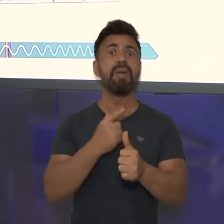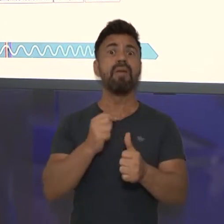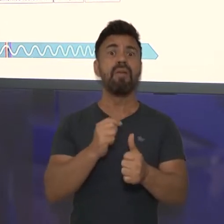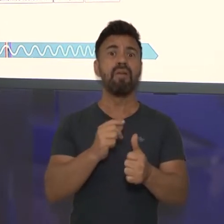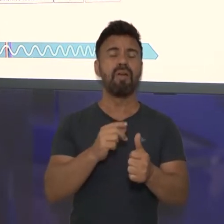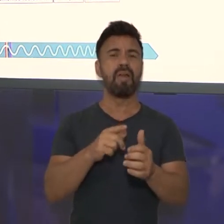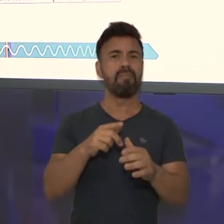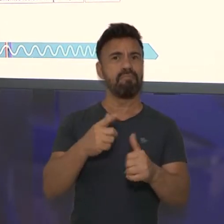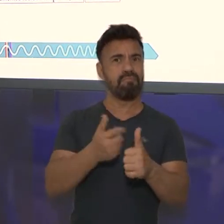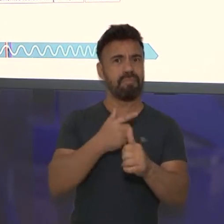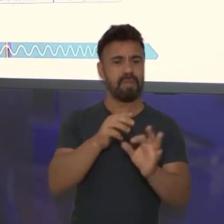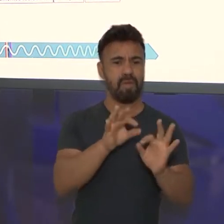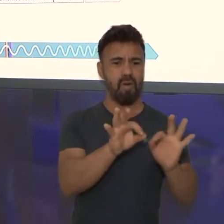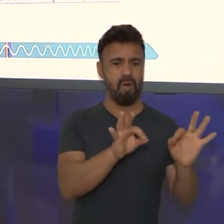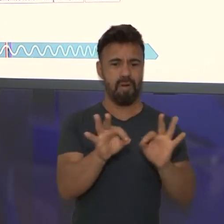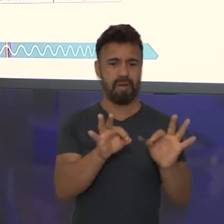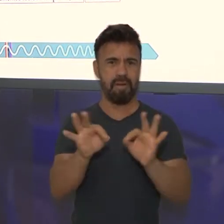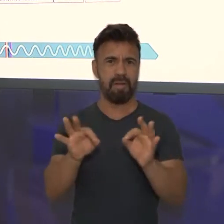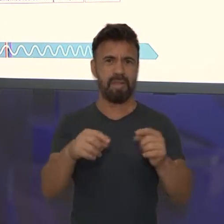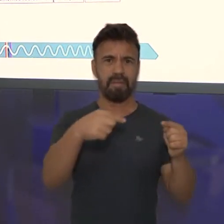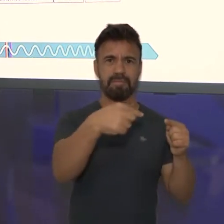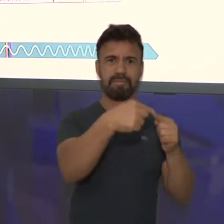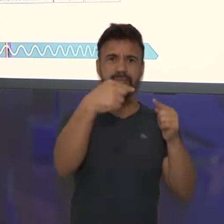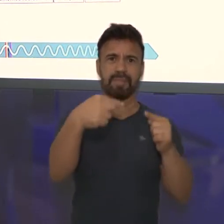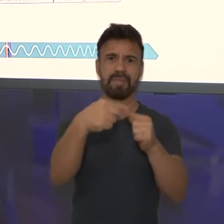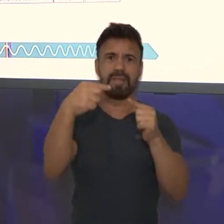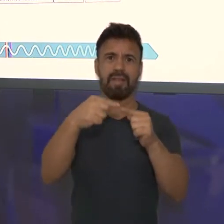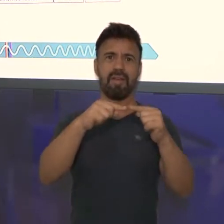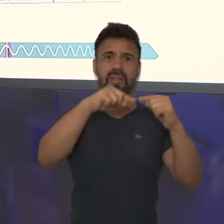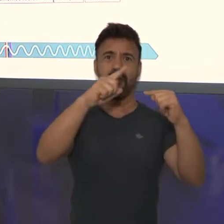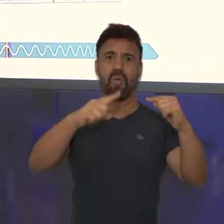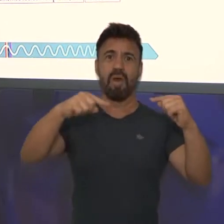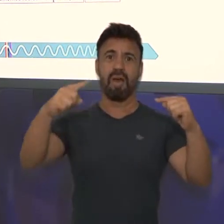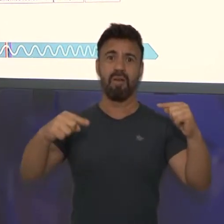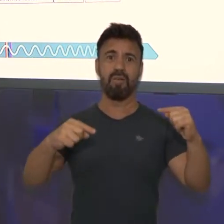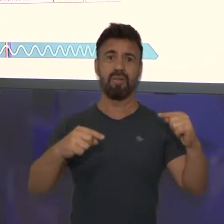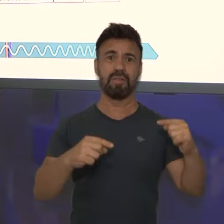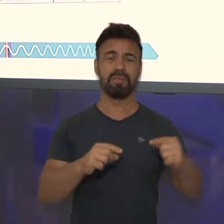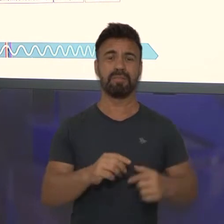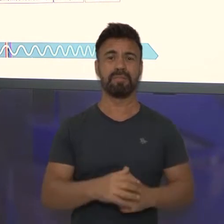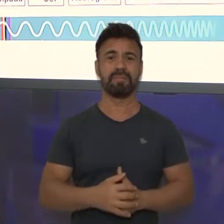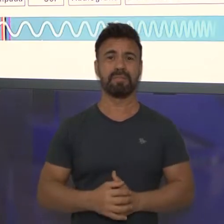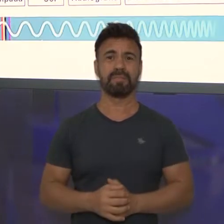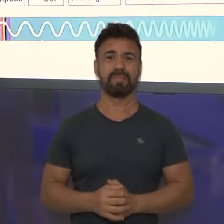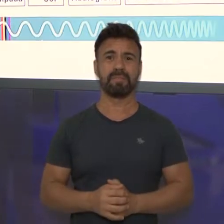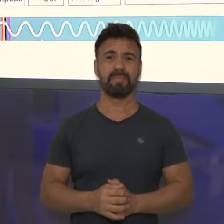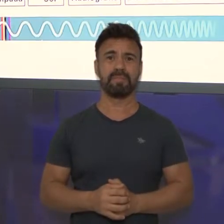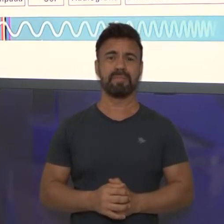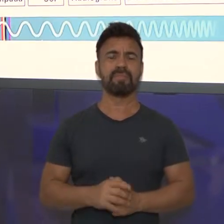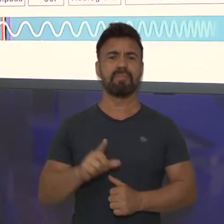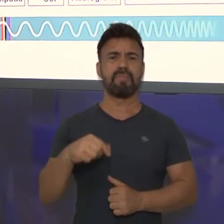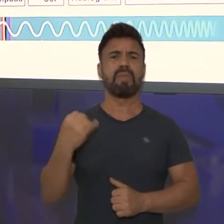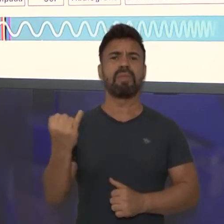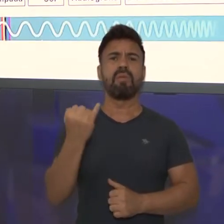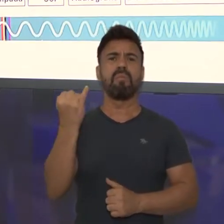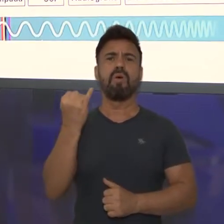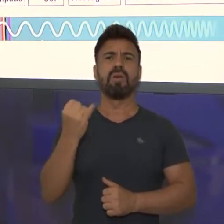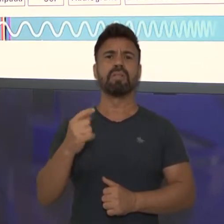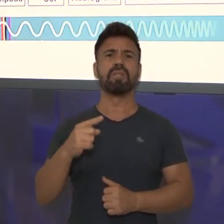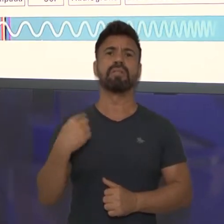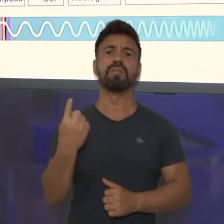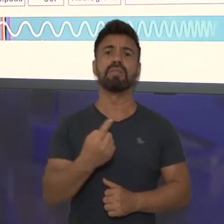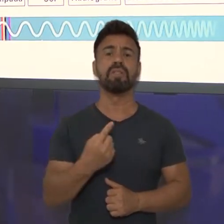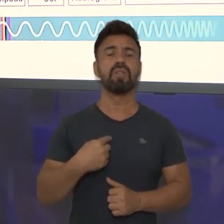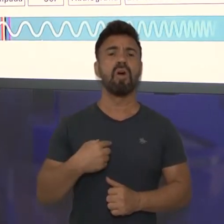é organizá-los de acordo com o tipo de onda que atua sobre ele. É importante a gente